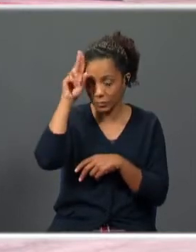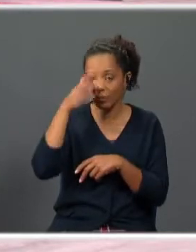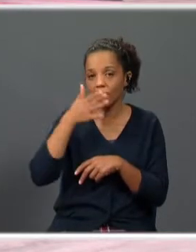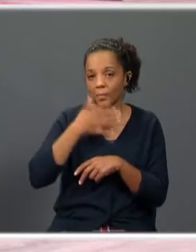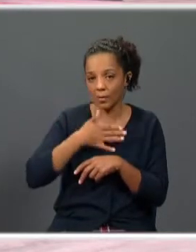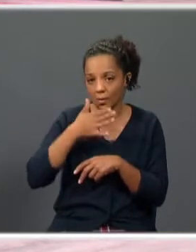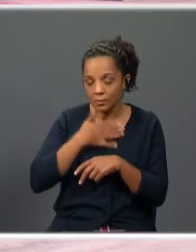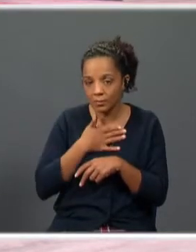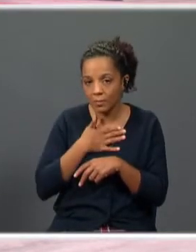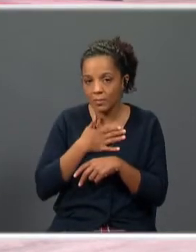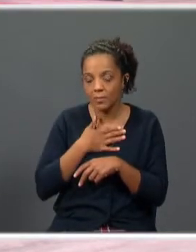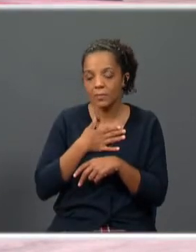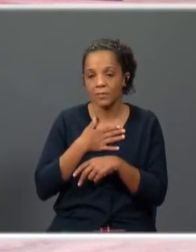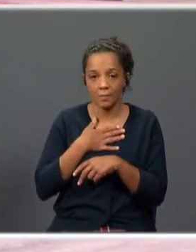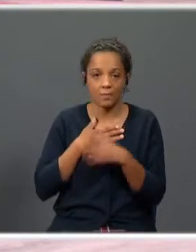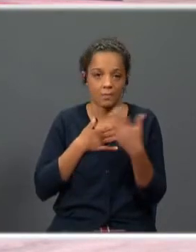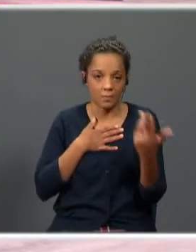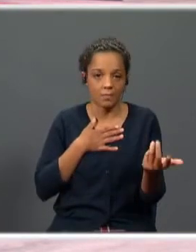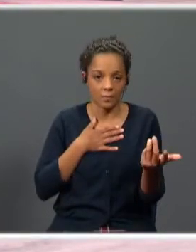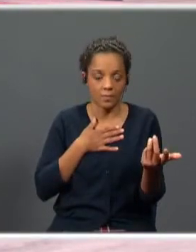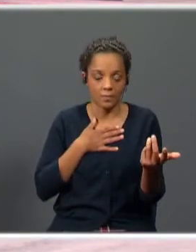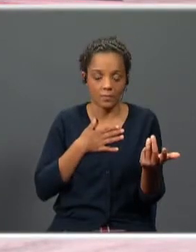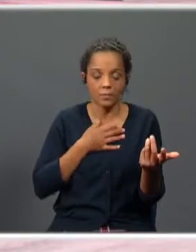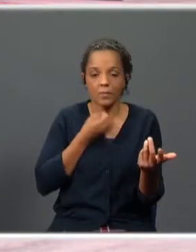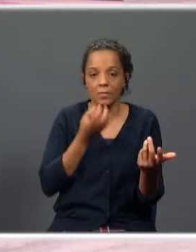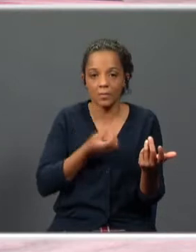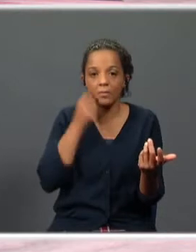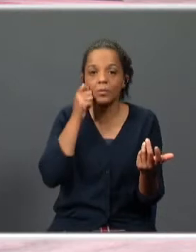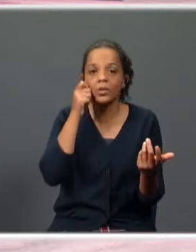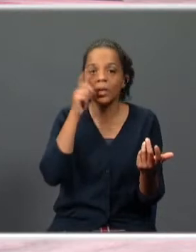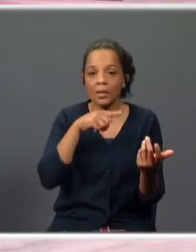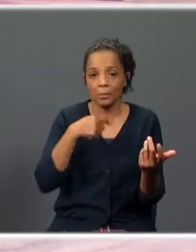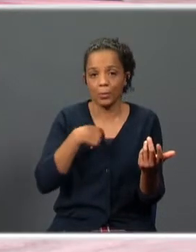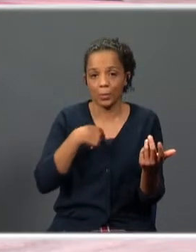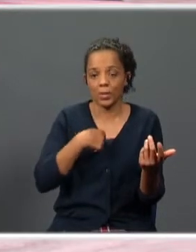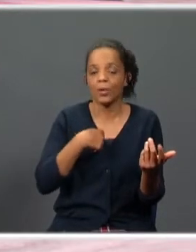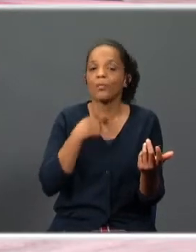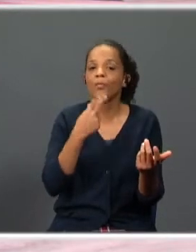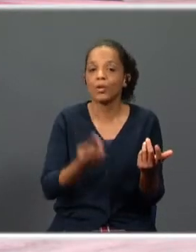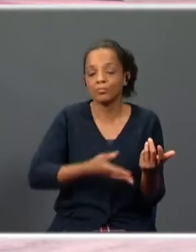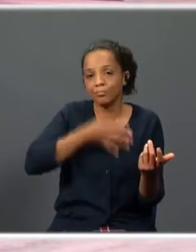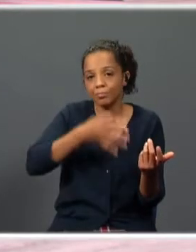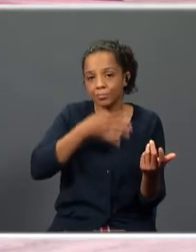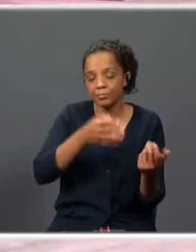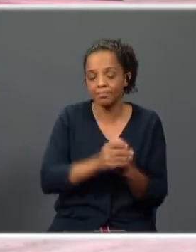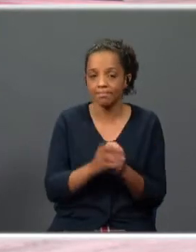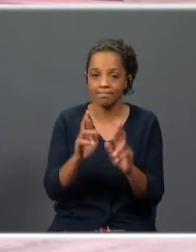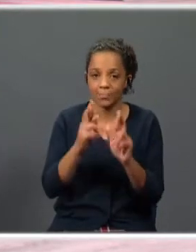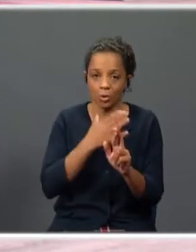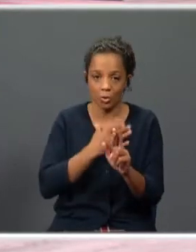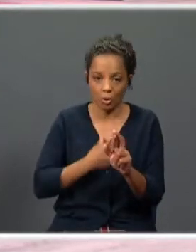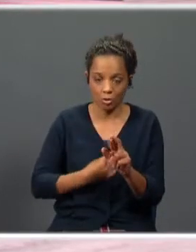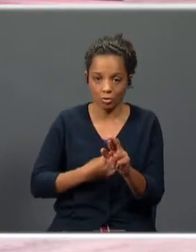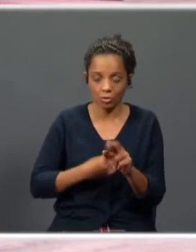branco, que no caso vai ser narrada por mim. Espero que gostes, já sabes,